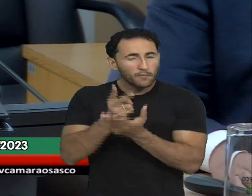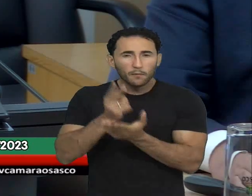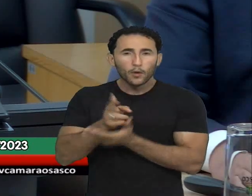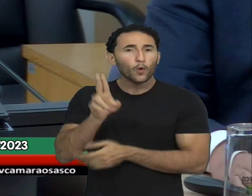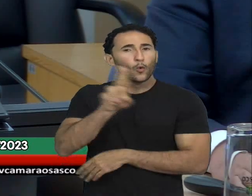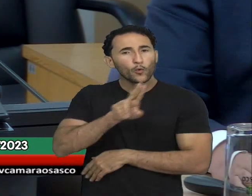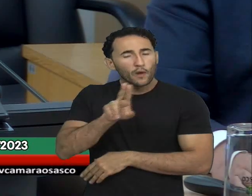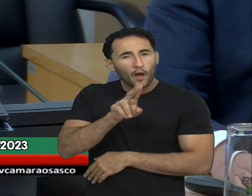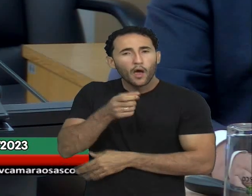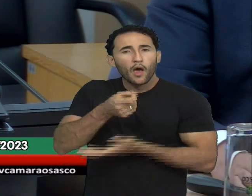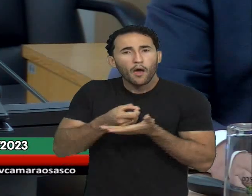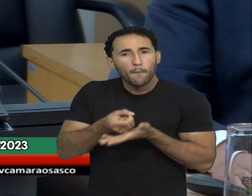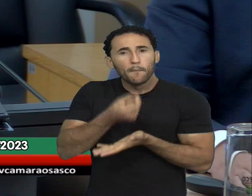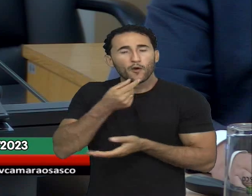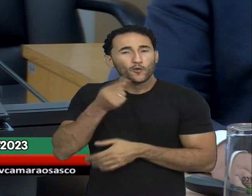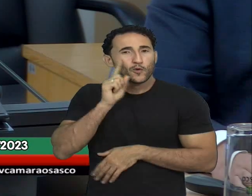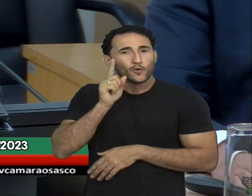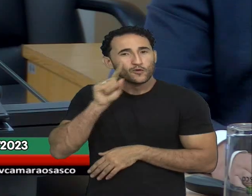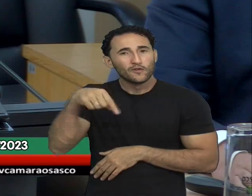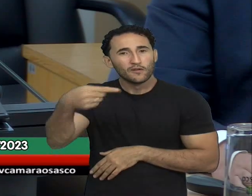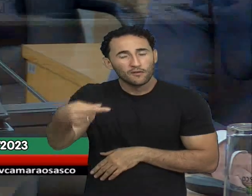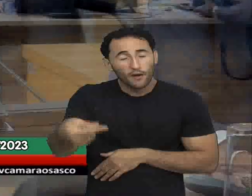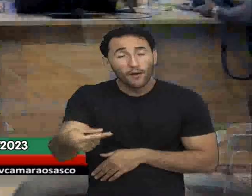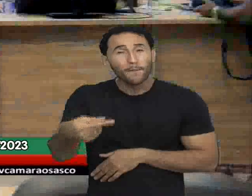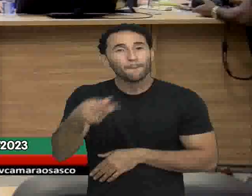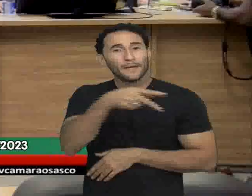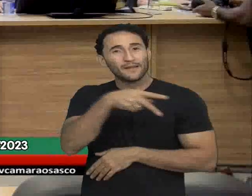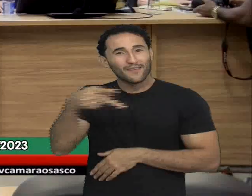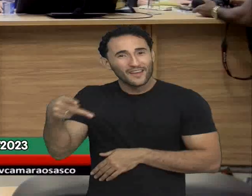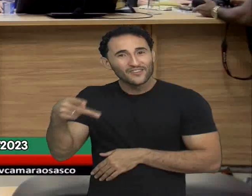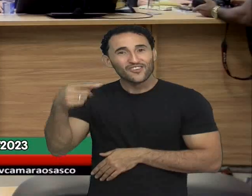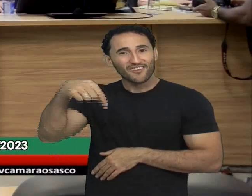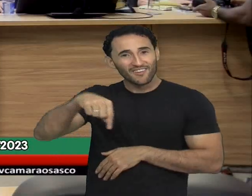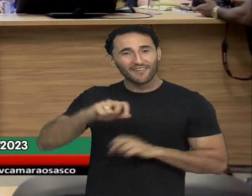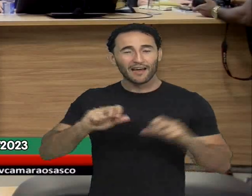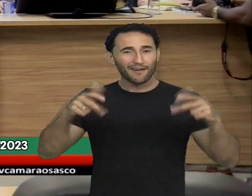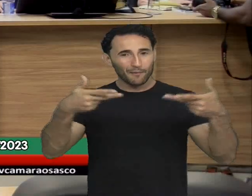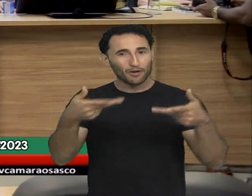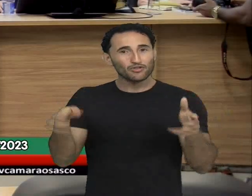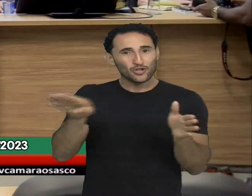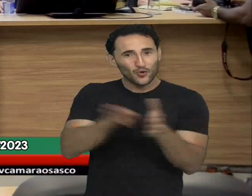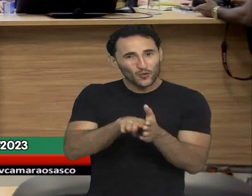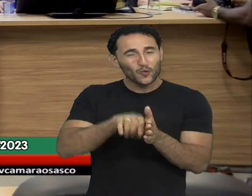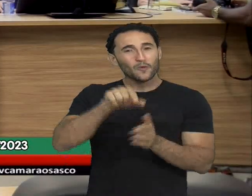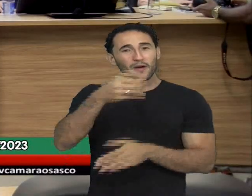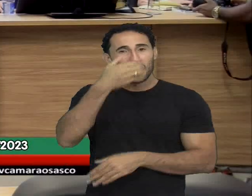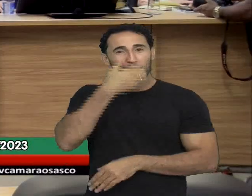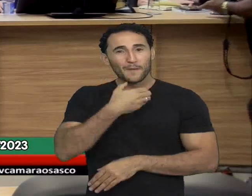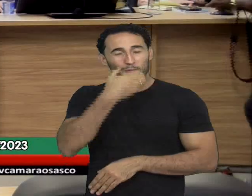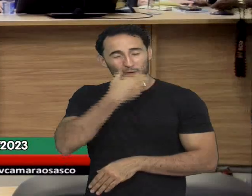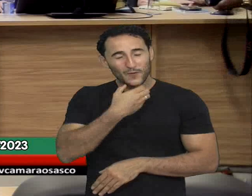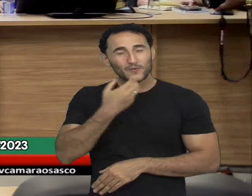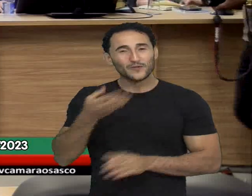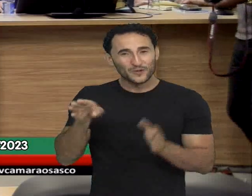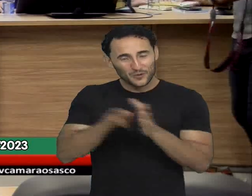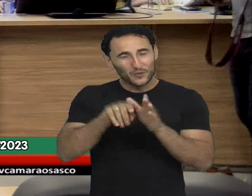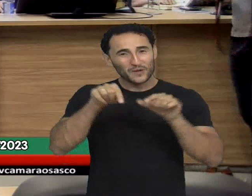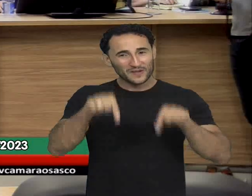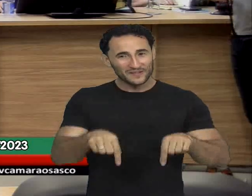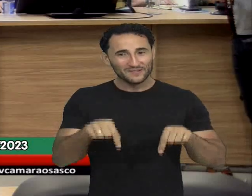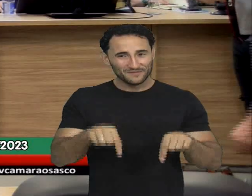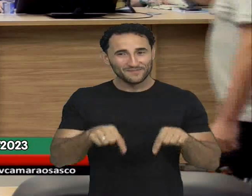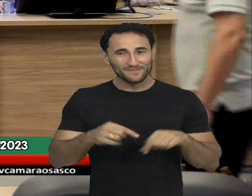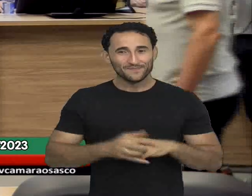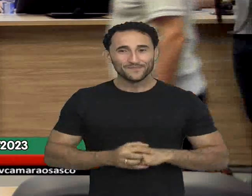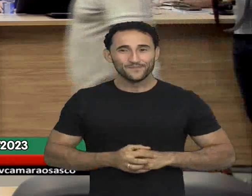Nosso presidente chegou aqui, Carmônio Bastos. Pode vir, presidente. Nosso presidente chegou.